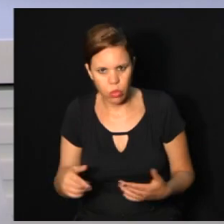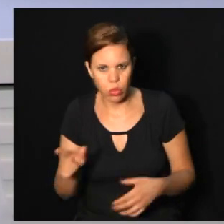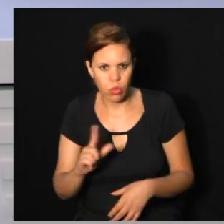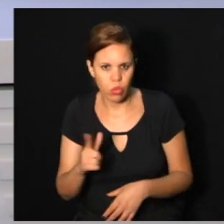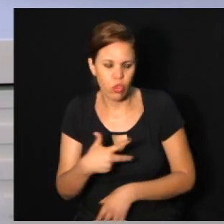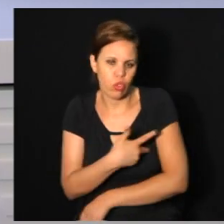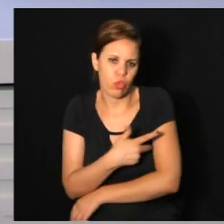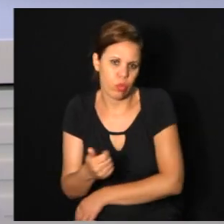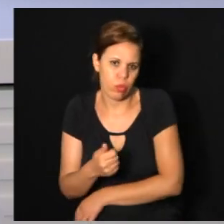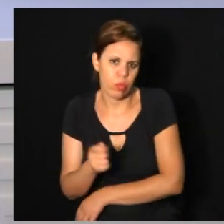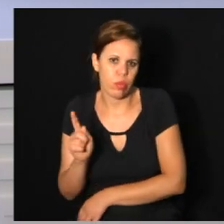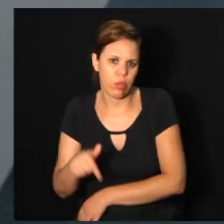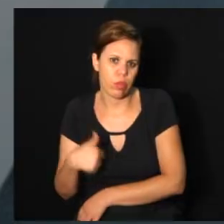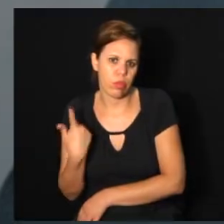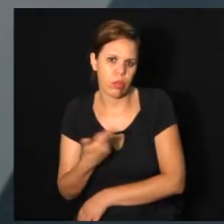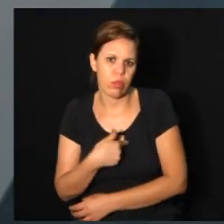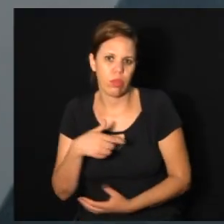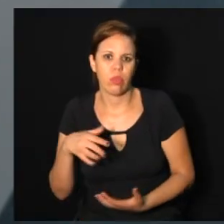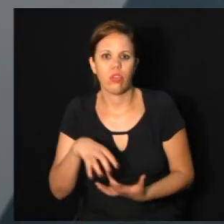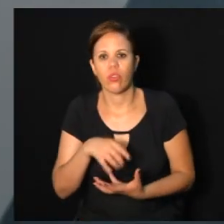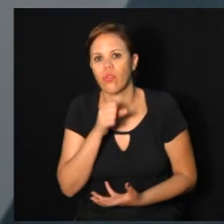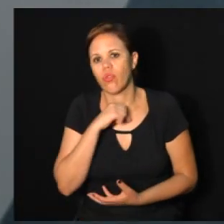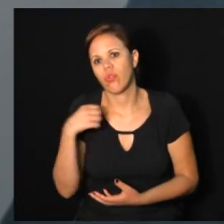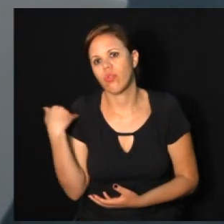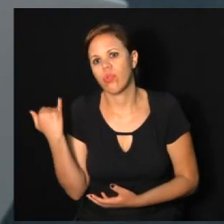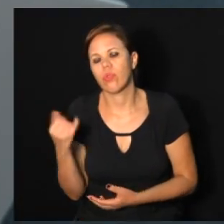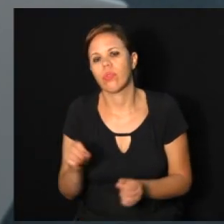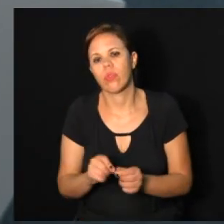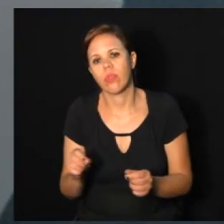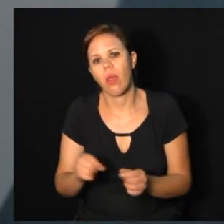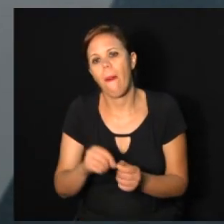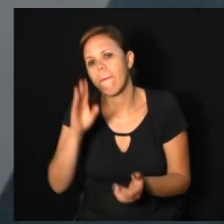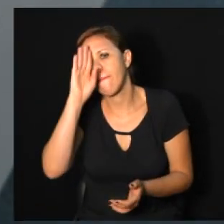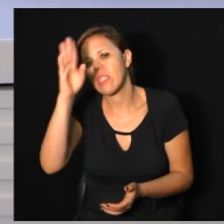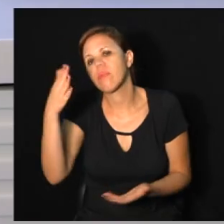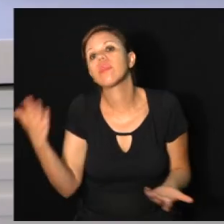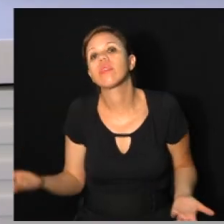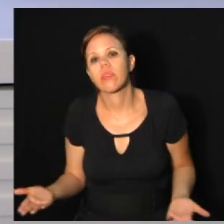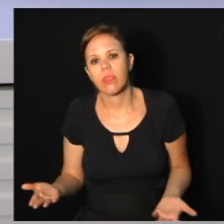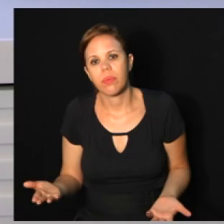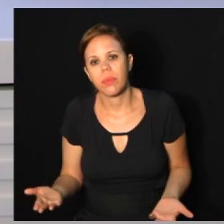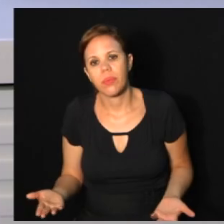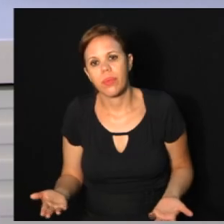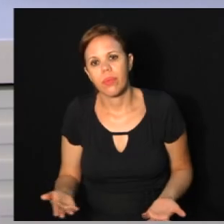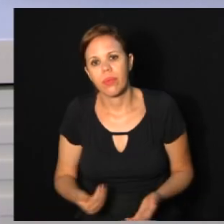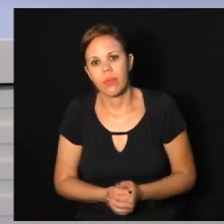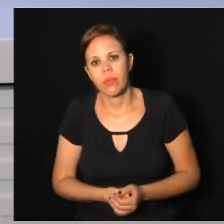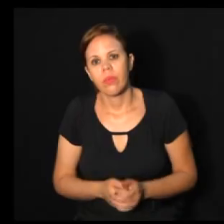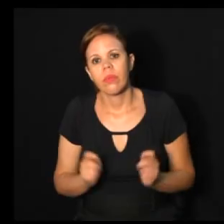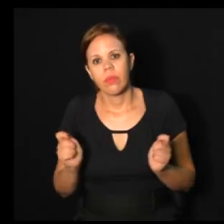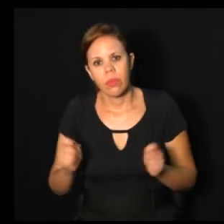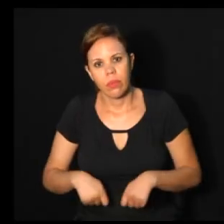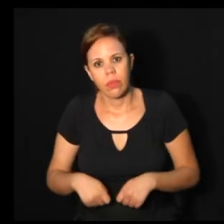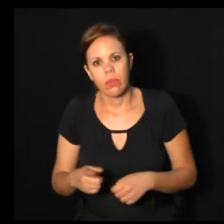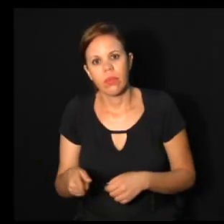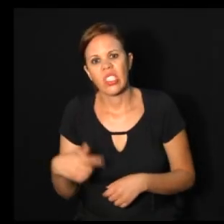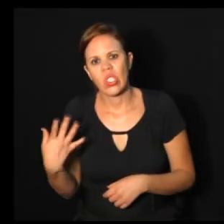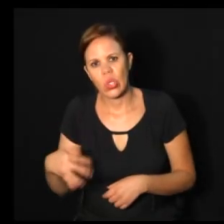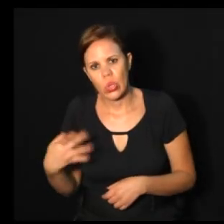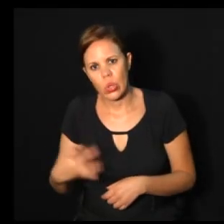usada para isso mais nos idosos, né? Quais são os principais sintomas do herpes zoster? O zoster, ele dá essas